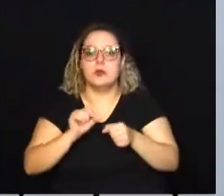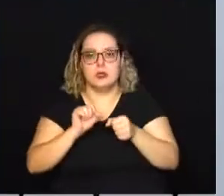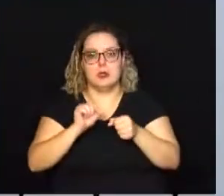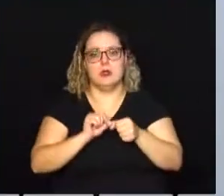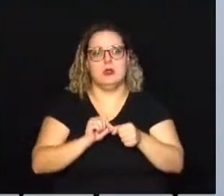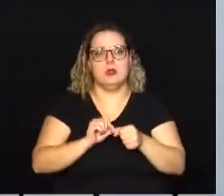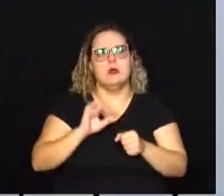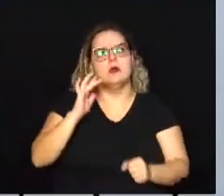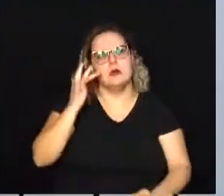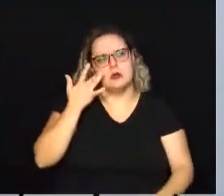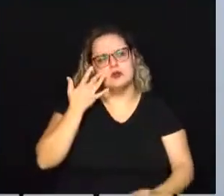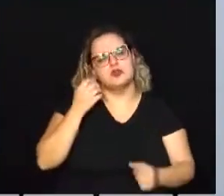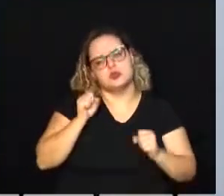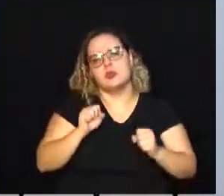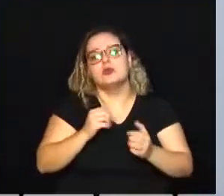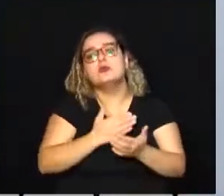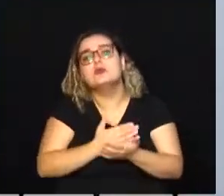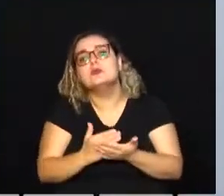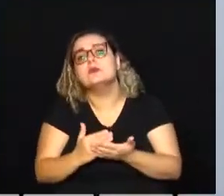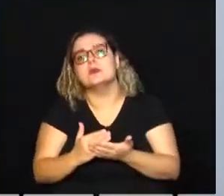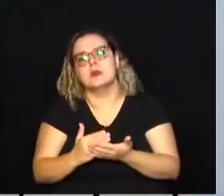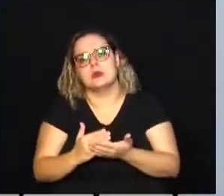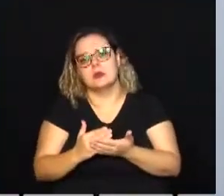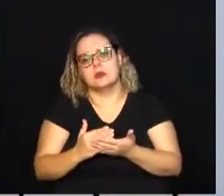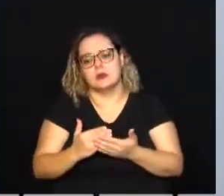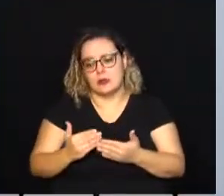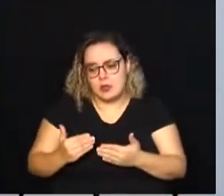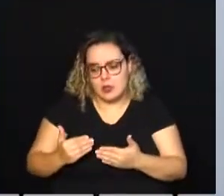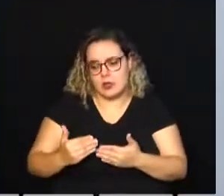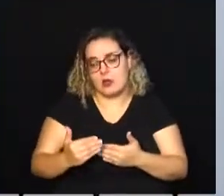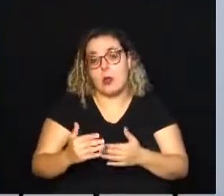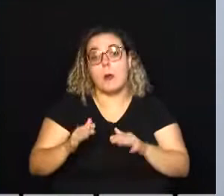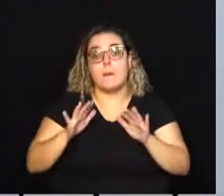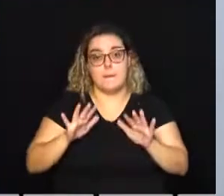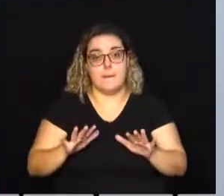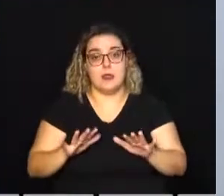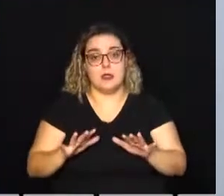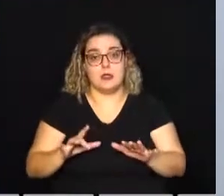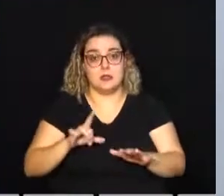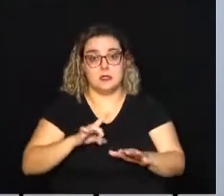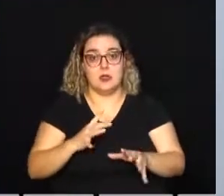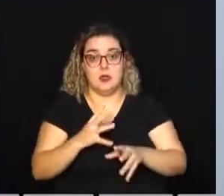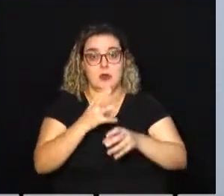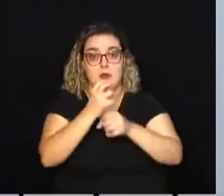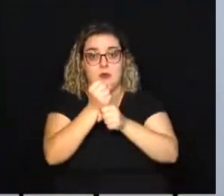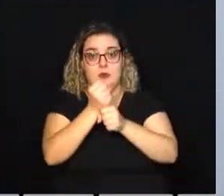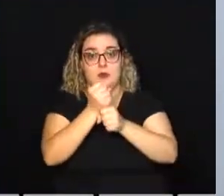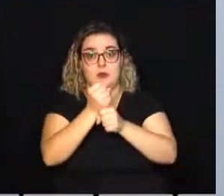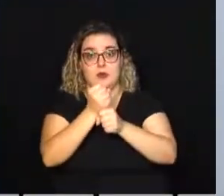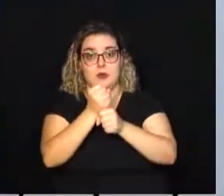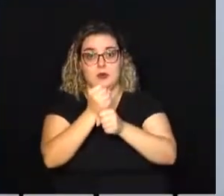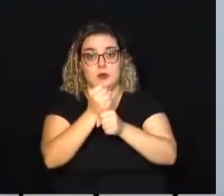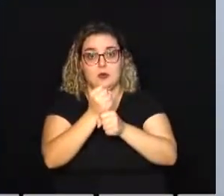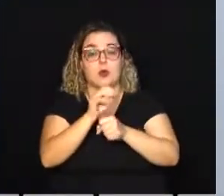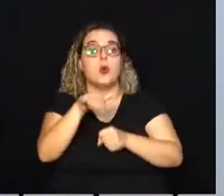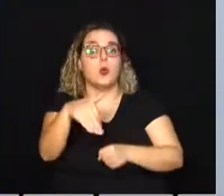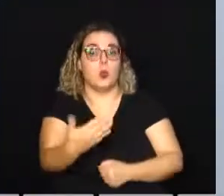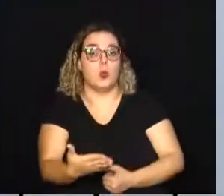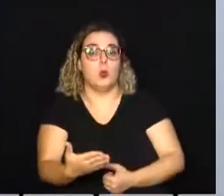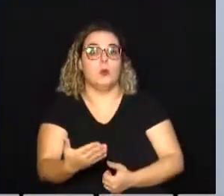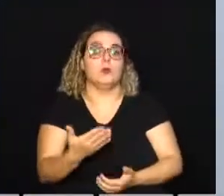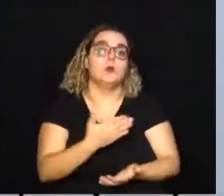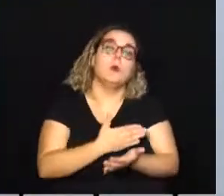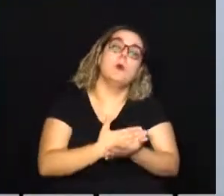a partir de agora, mas ele terá intensidade e possibilidade de um retorno maior quando as atividades